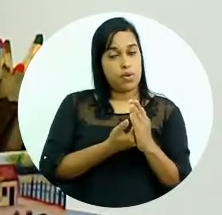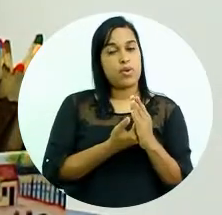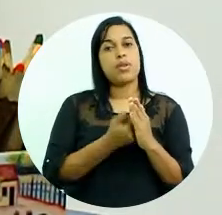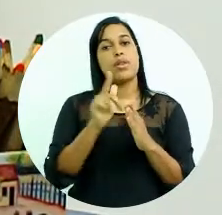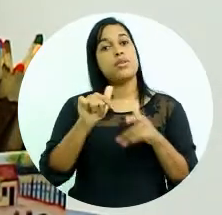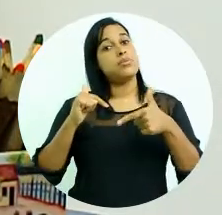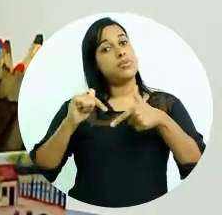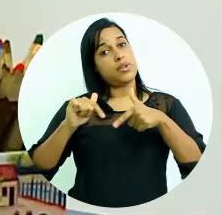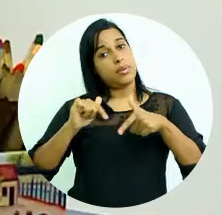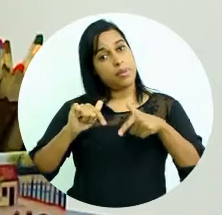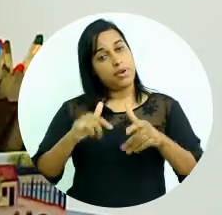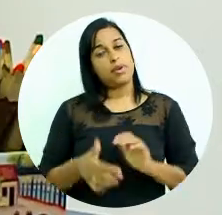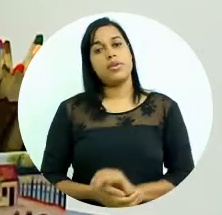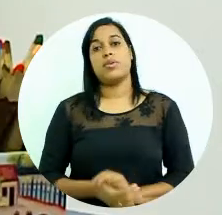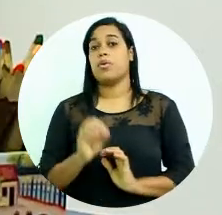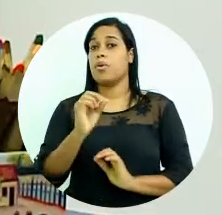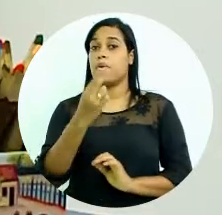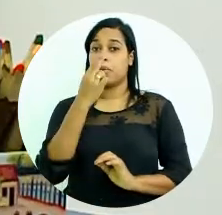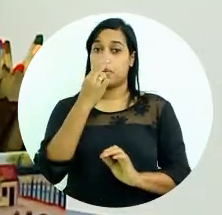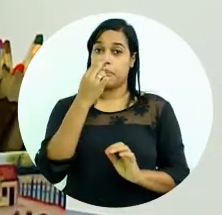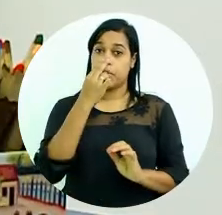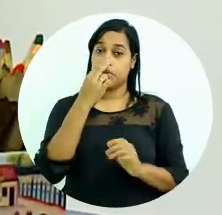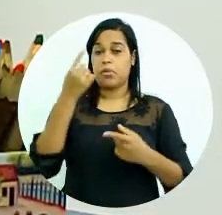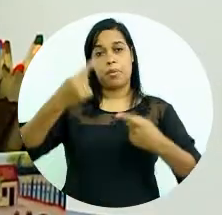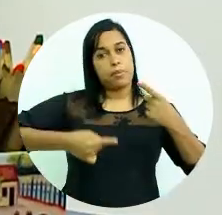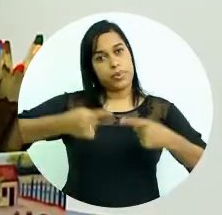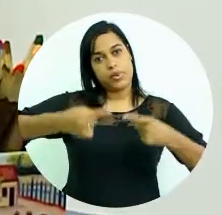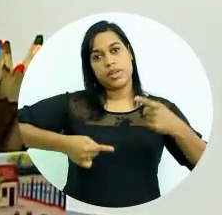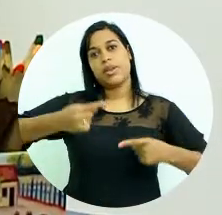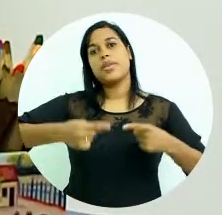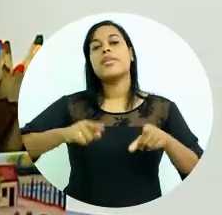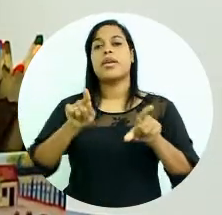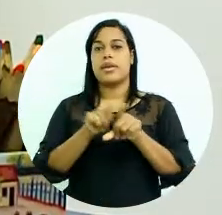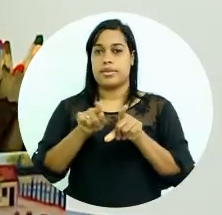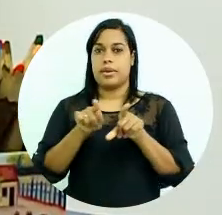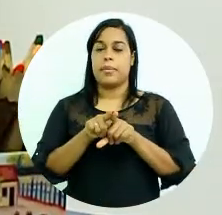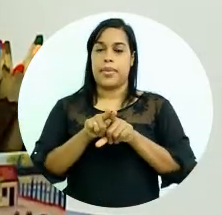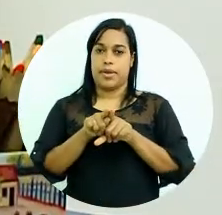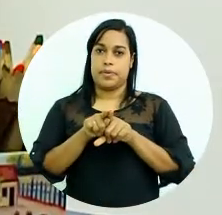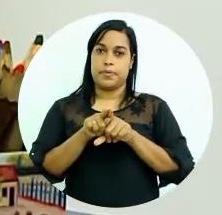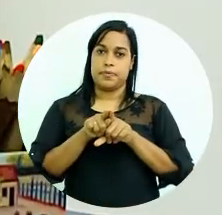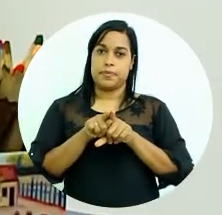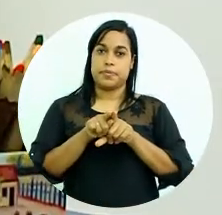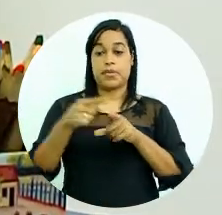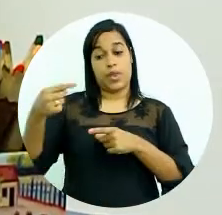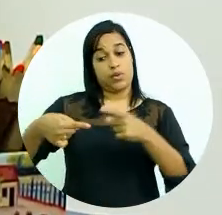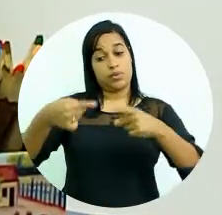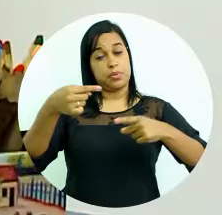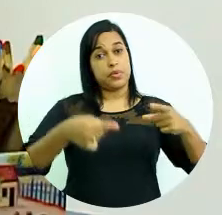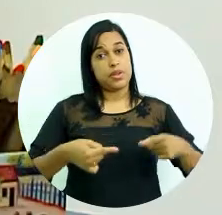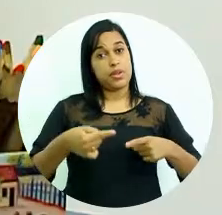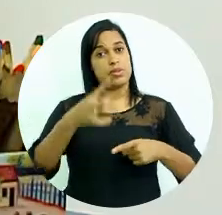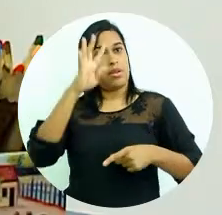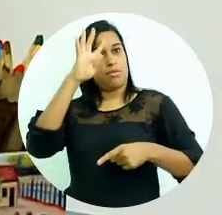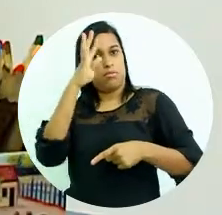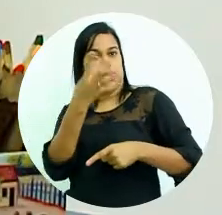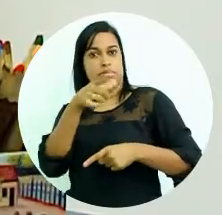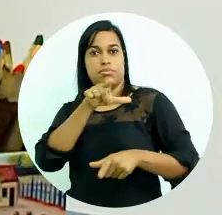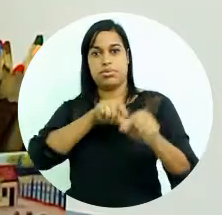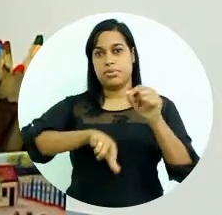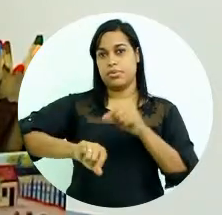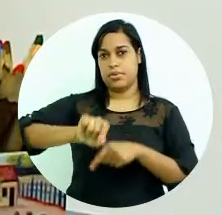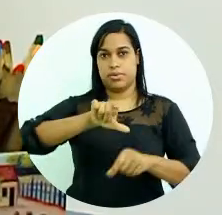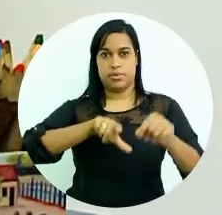na escola, no trabalho, ou mesmo o campo político, os políticos nas